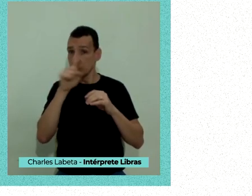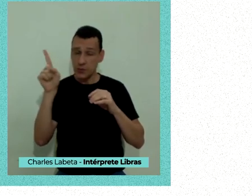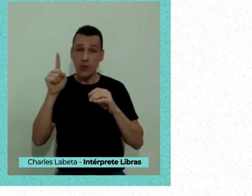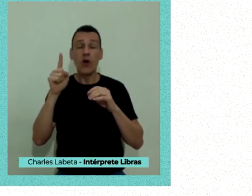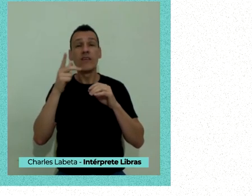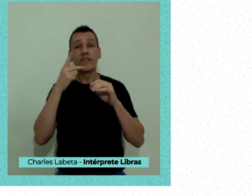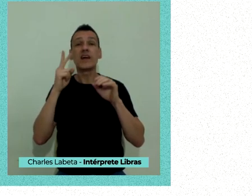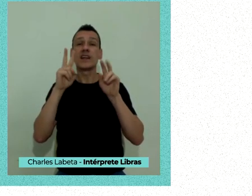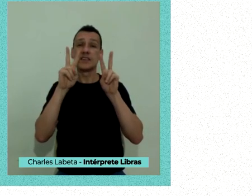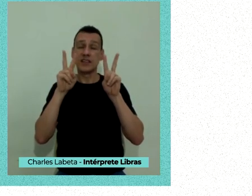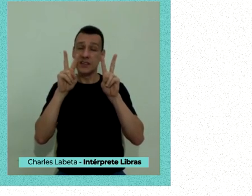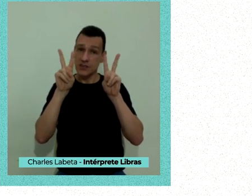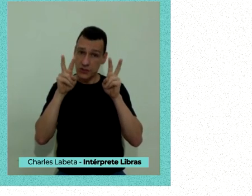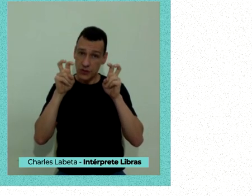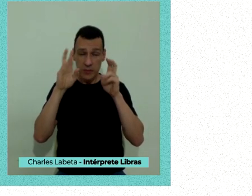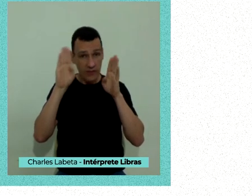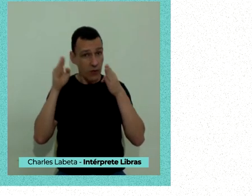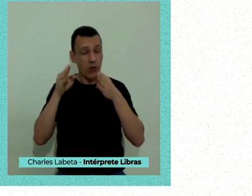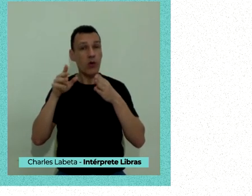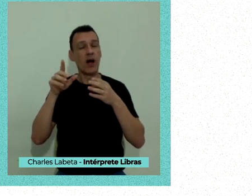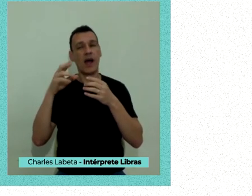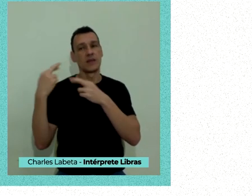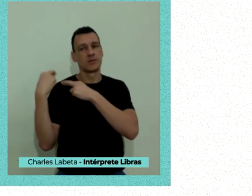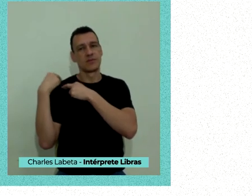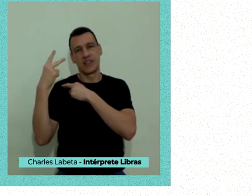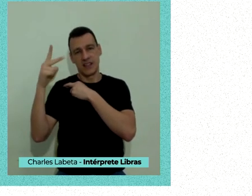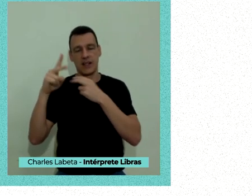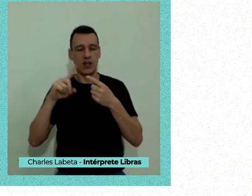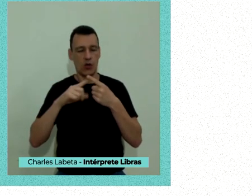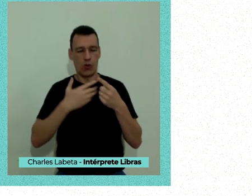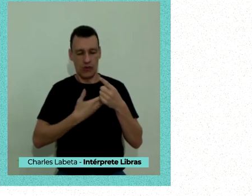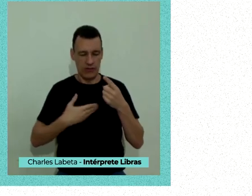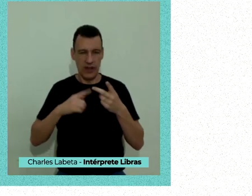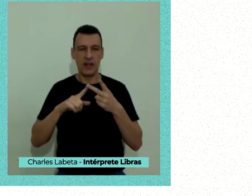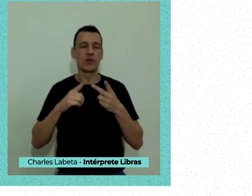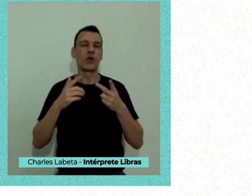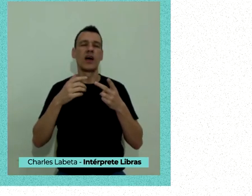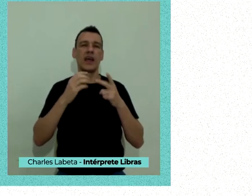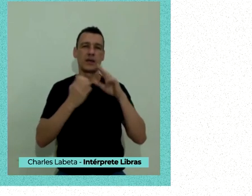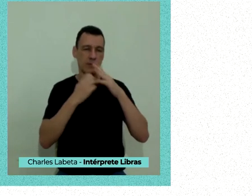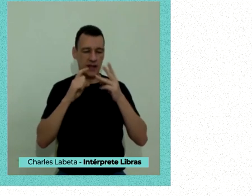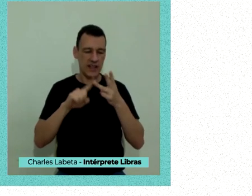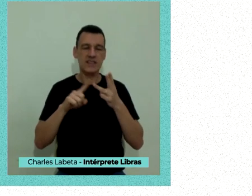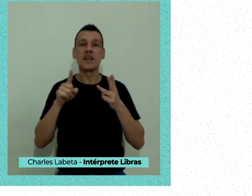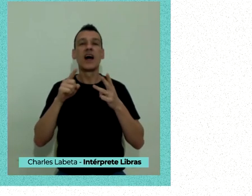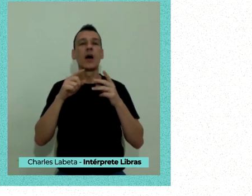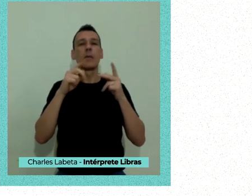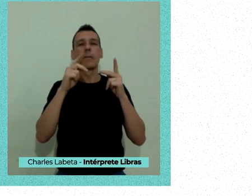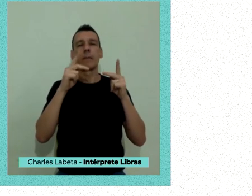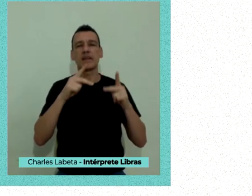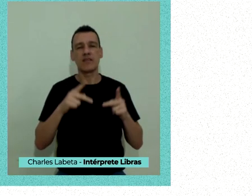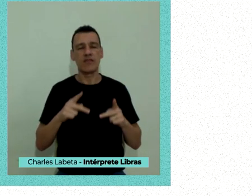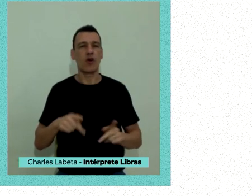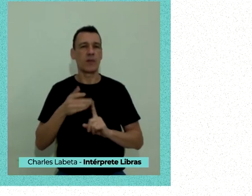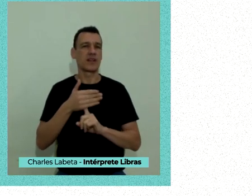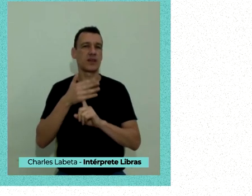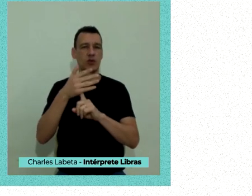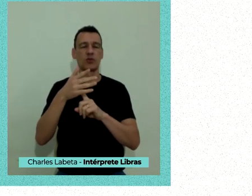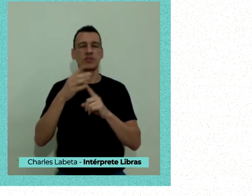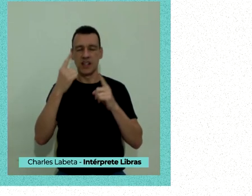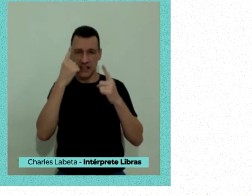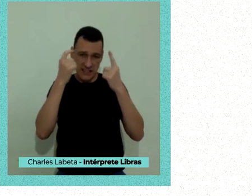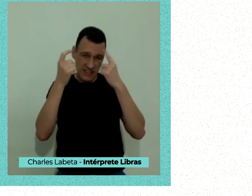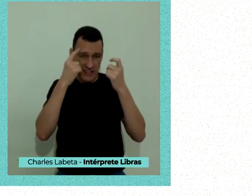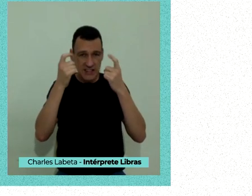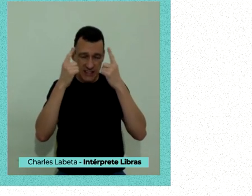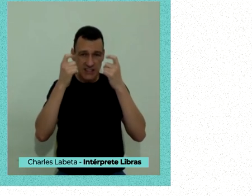das empresas e das plataformas de tecnologia na promoção de experiências éticas, seguras